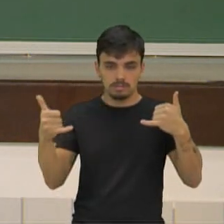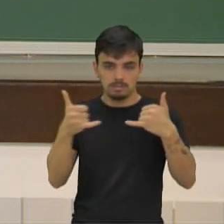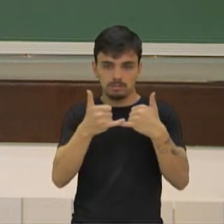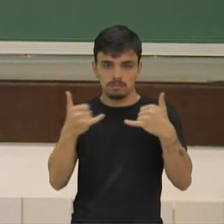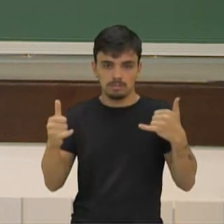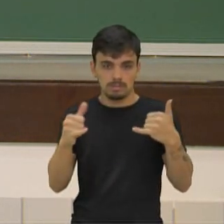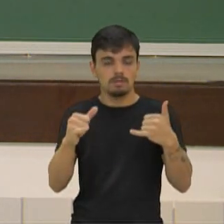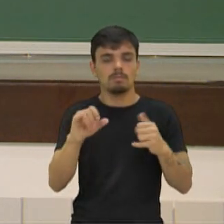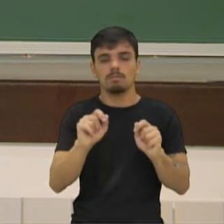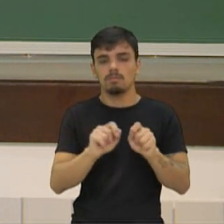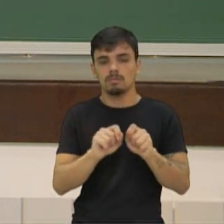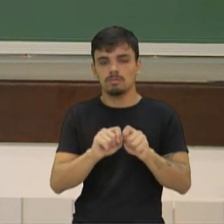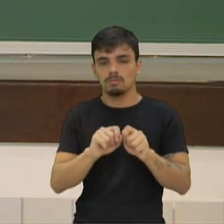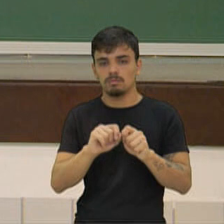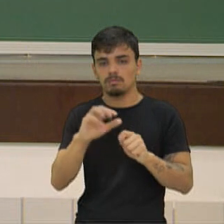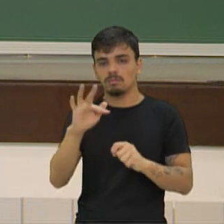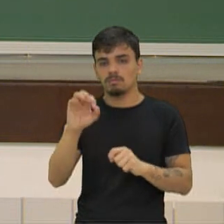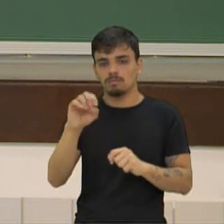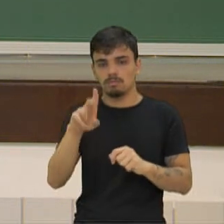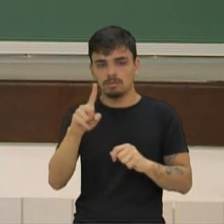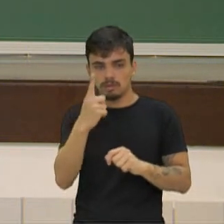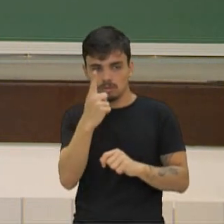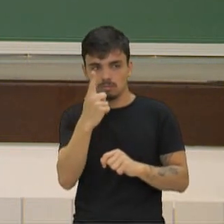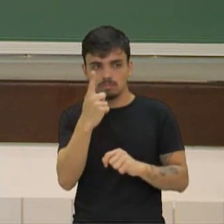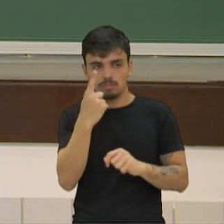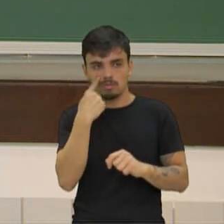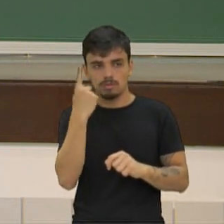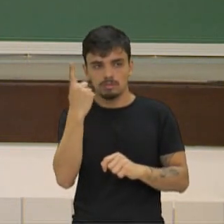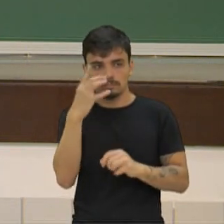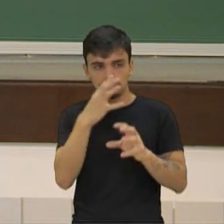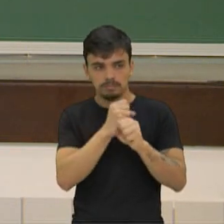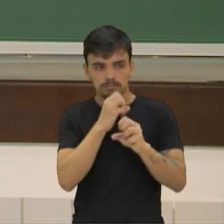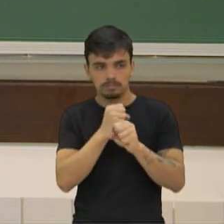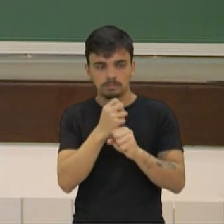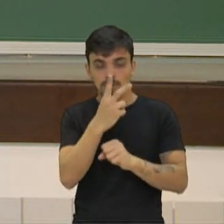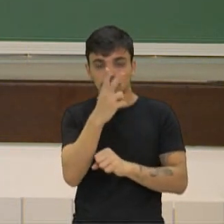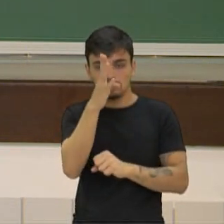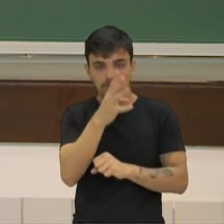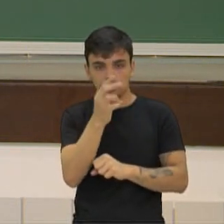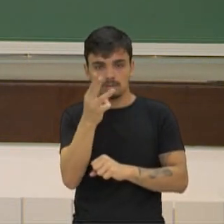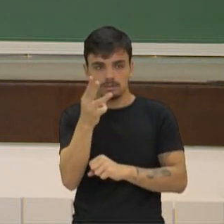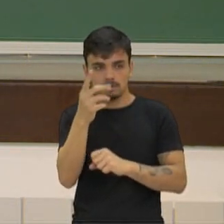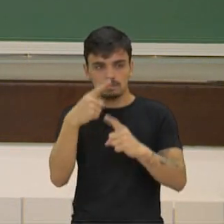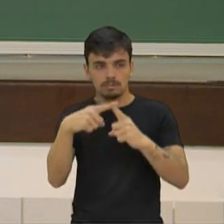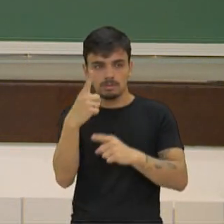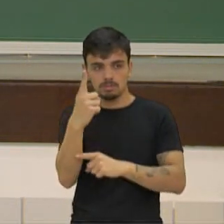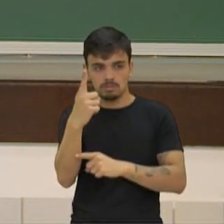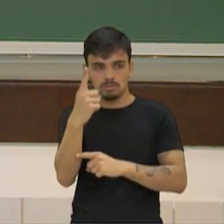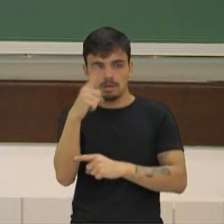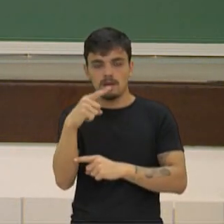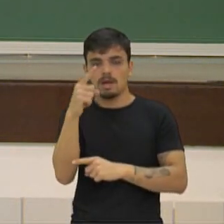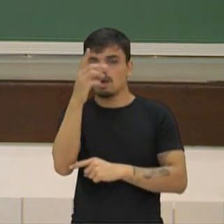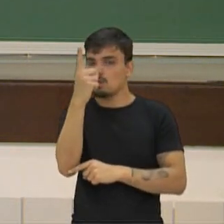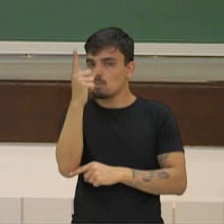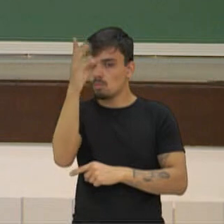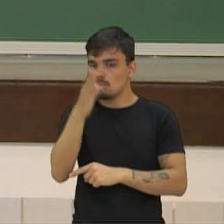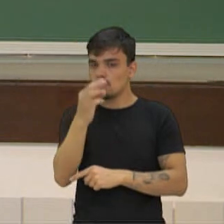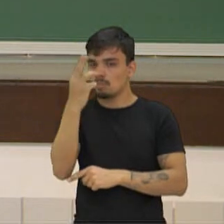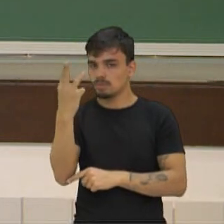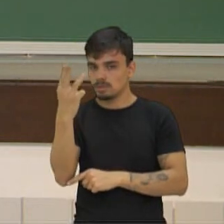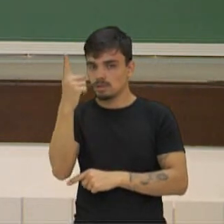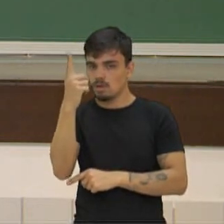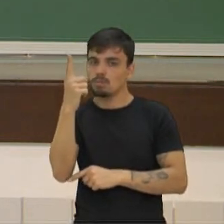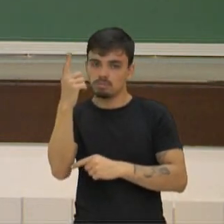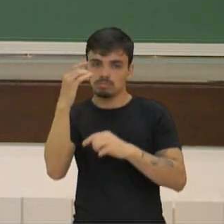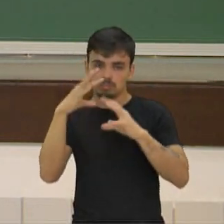vai ser 2/3 mais 1/3. 2/3 mais 1/3, 3/3. 3/3 é 1 inteiro. 1